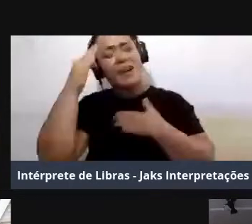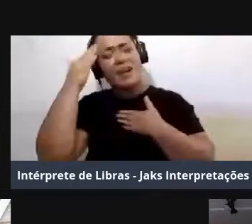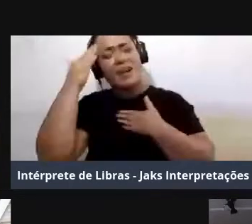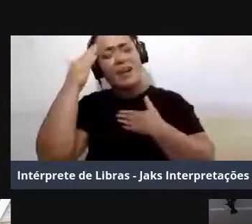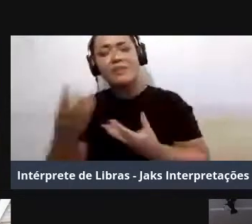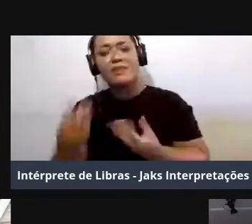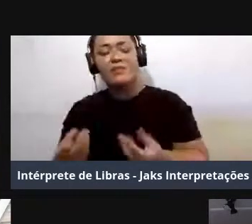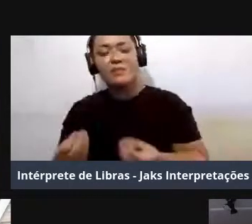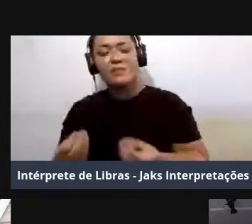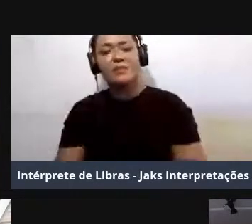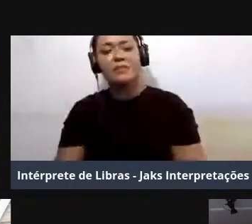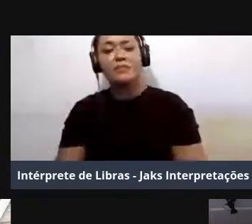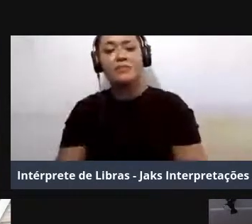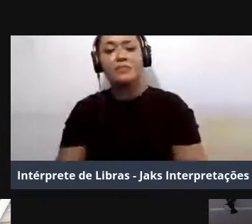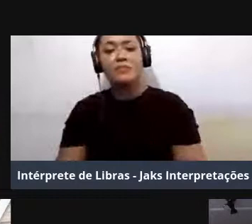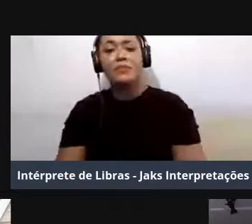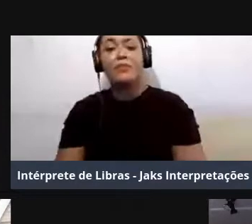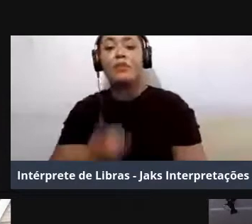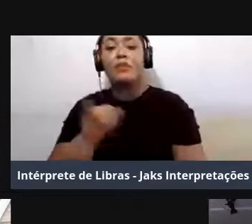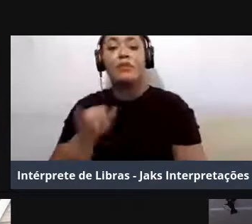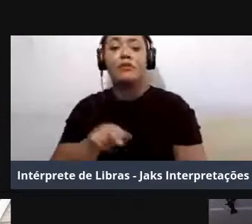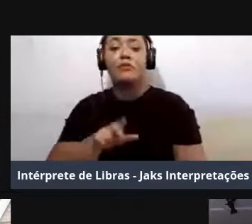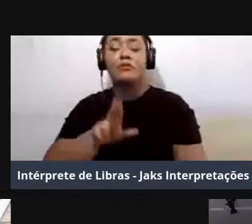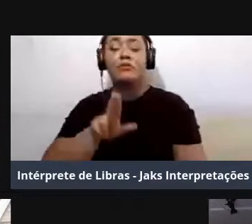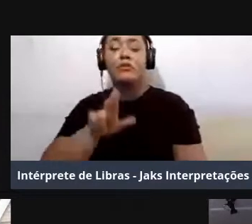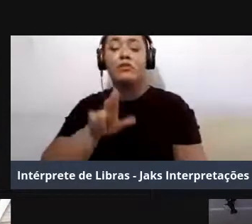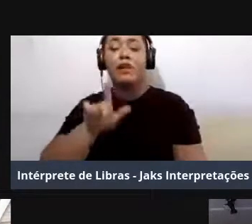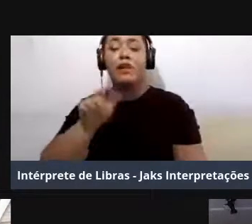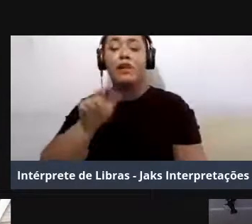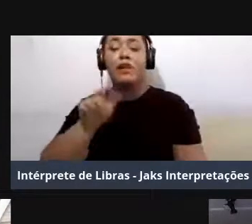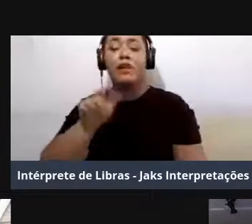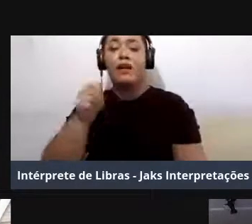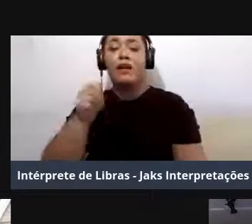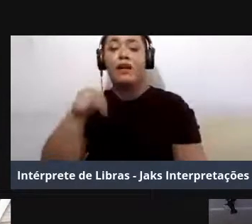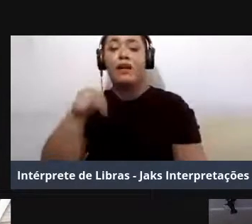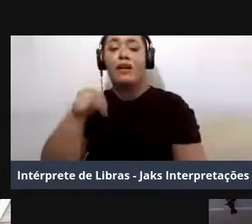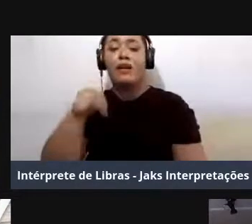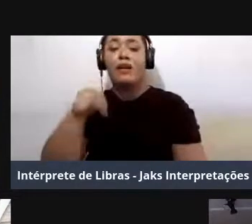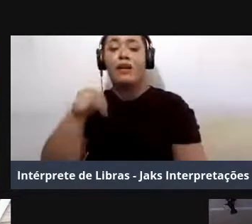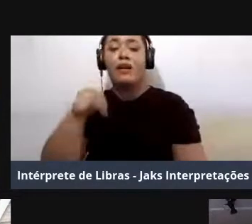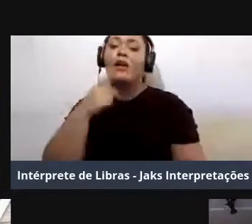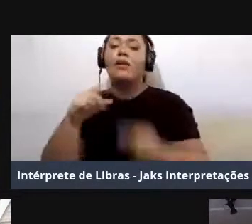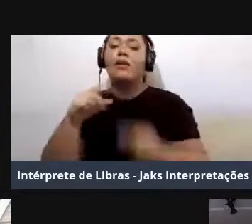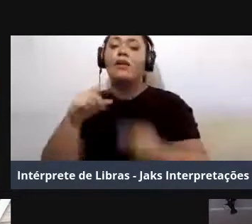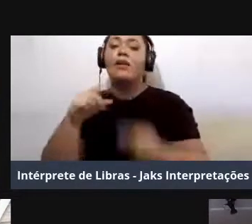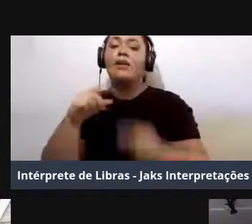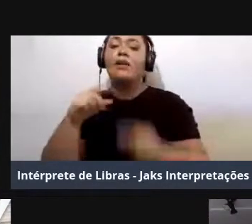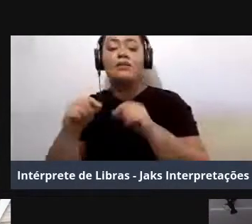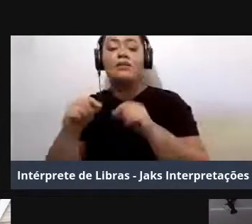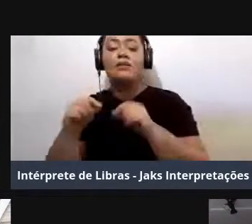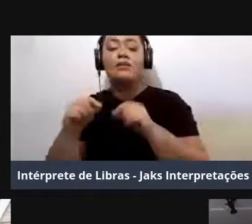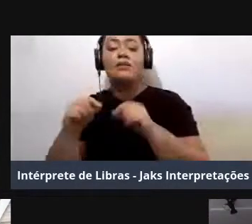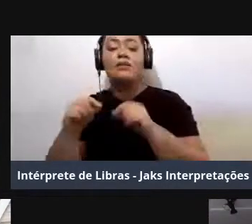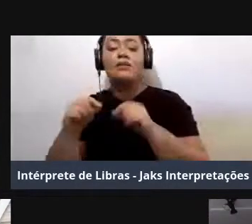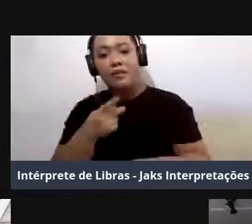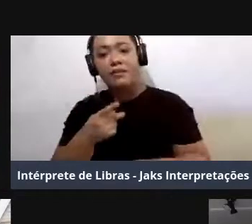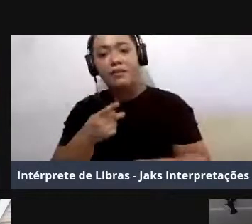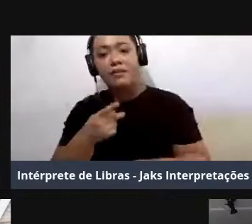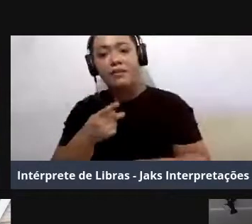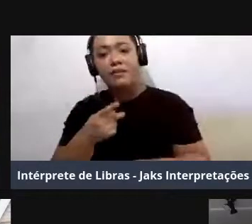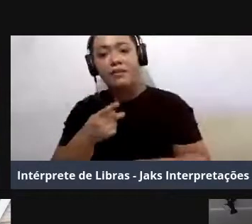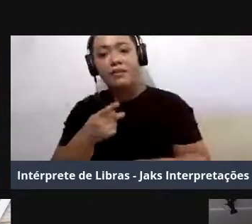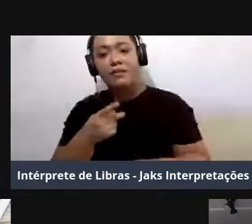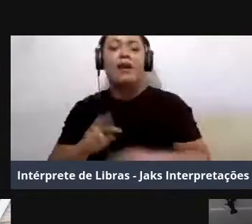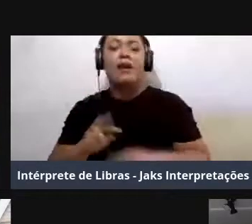UNB, formada em antropologia, é da Antropologia da Saúde, está aqui agradecendo a oportunidade de ouvir essa conversa.